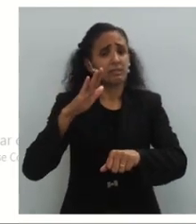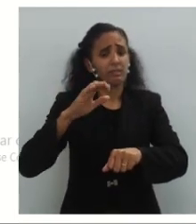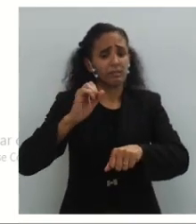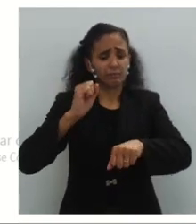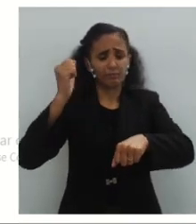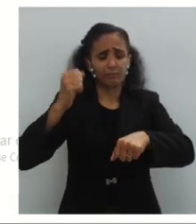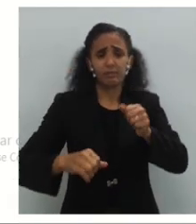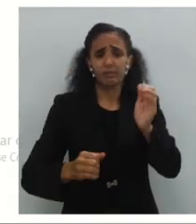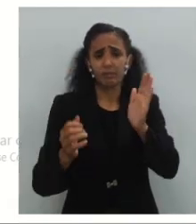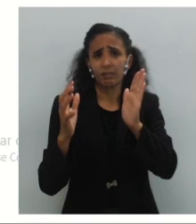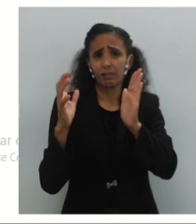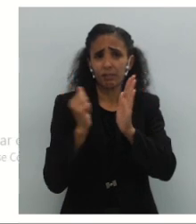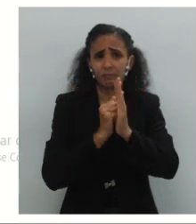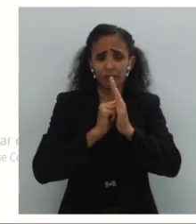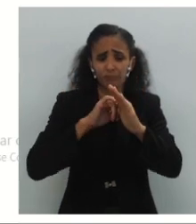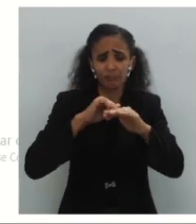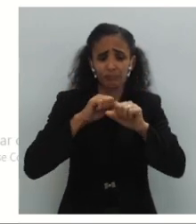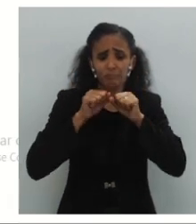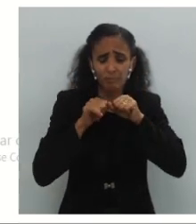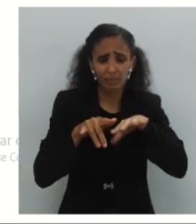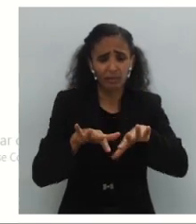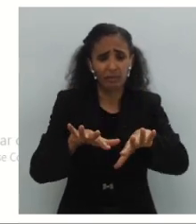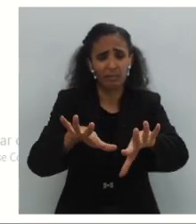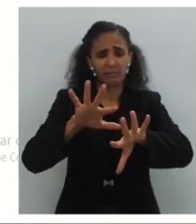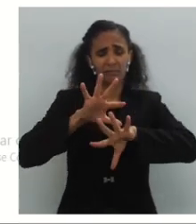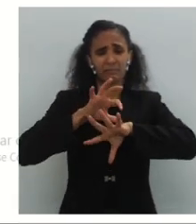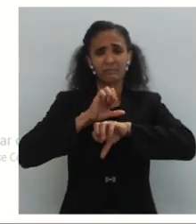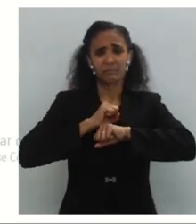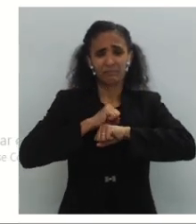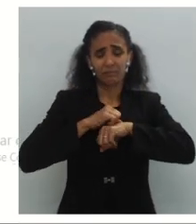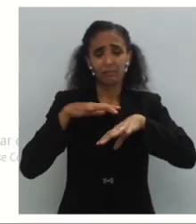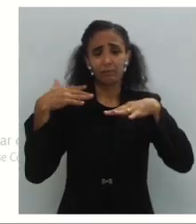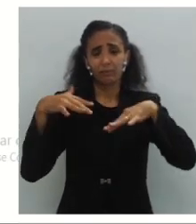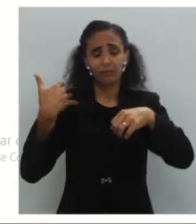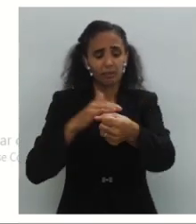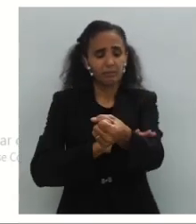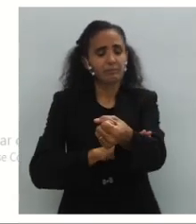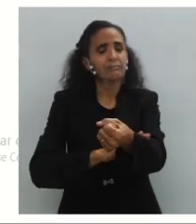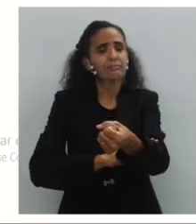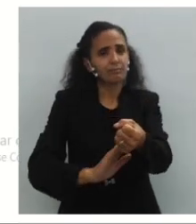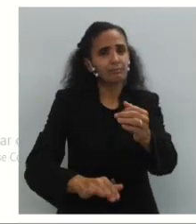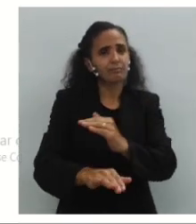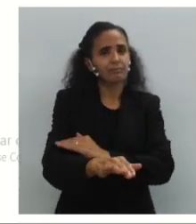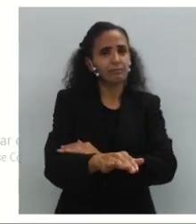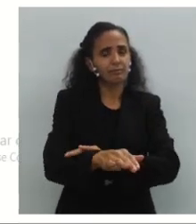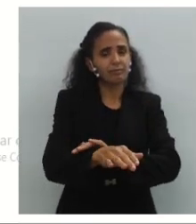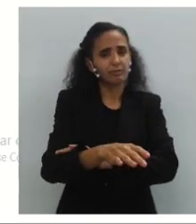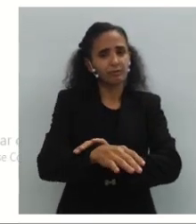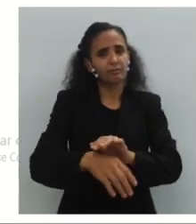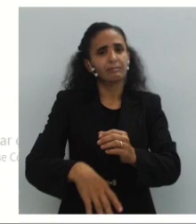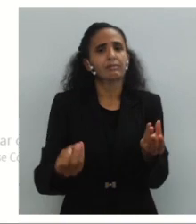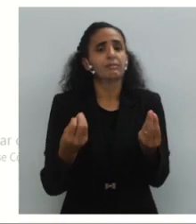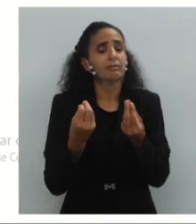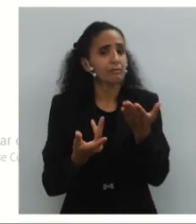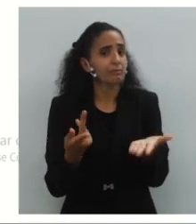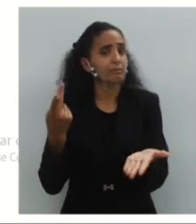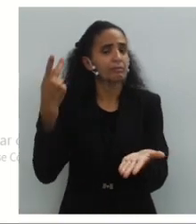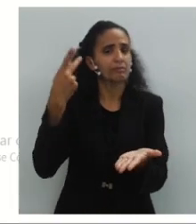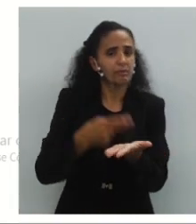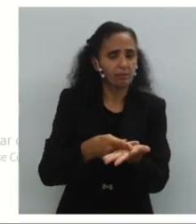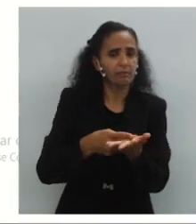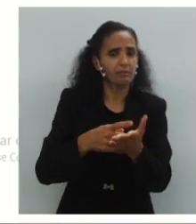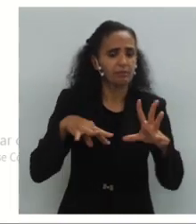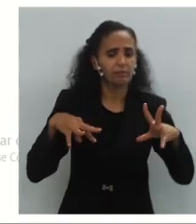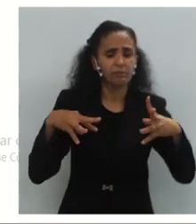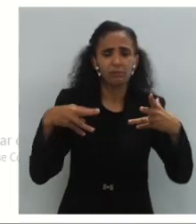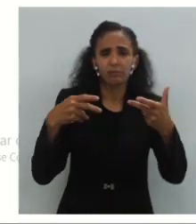aí mais probabilidade de ser transmitido pela pele ou membrana da